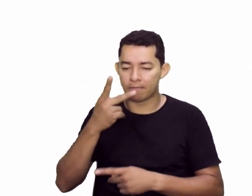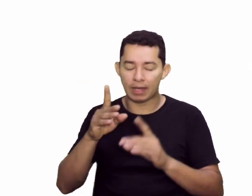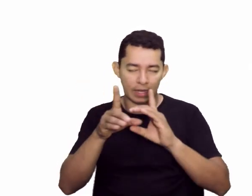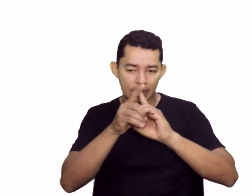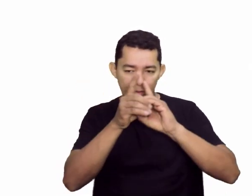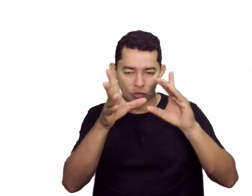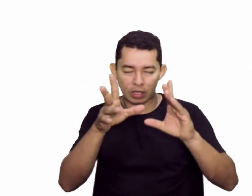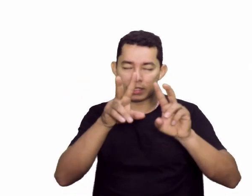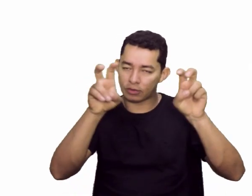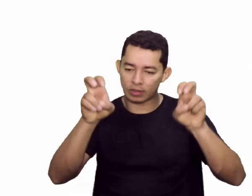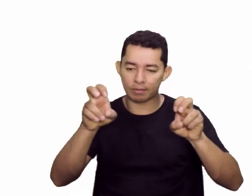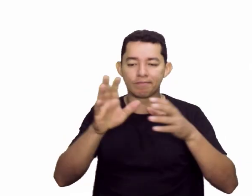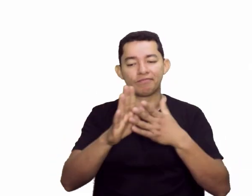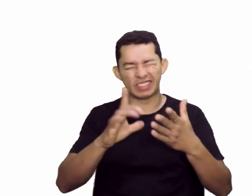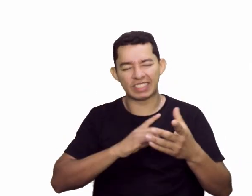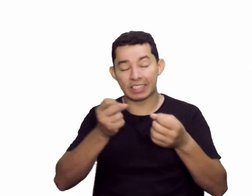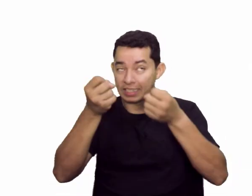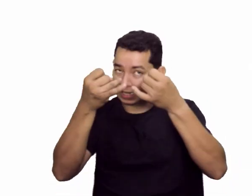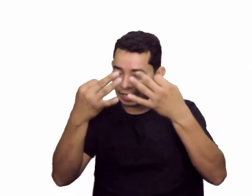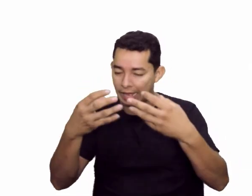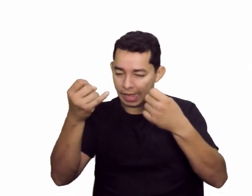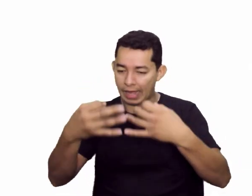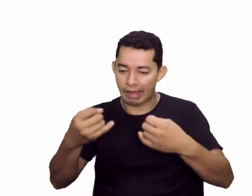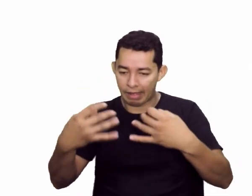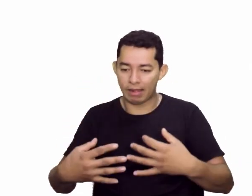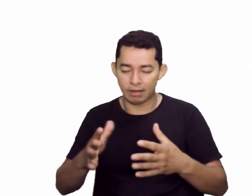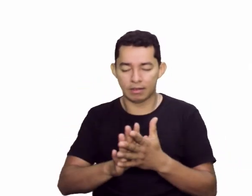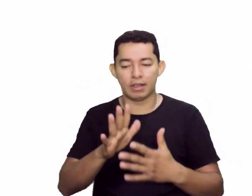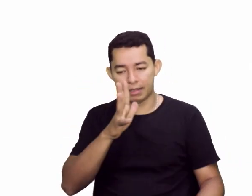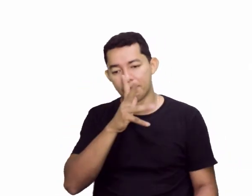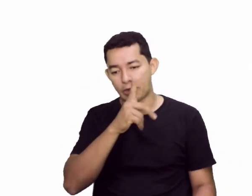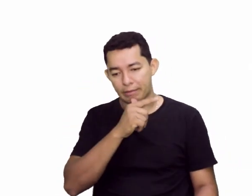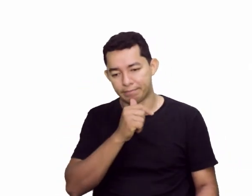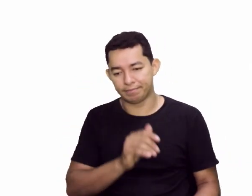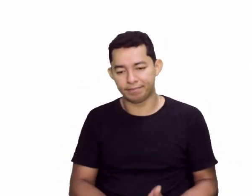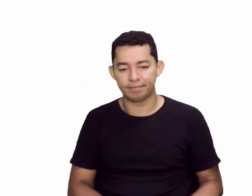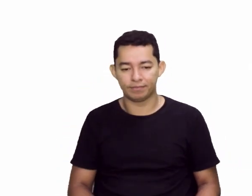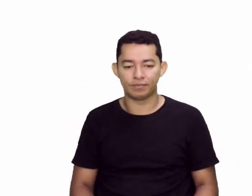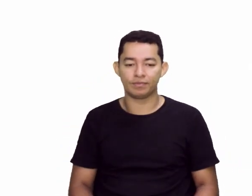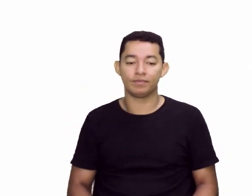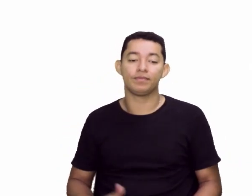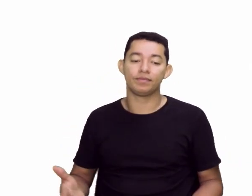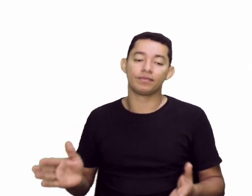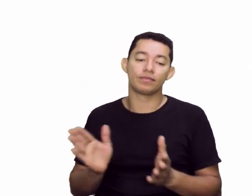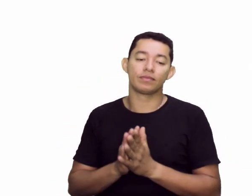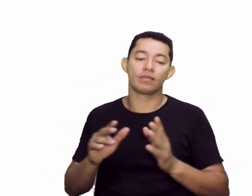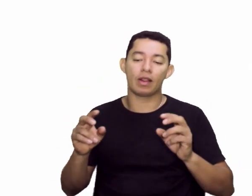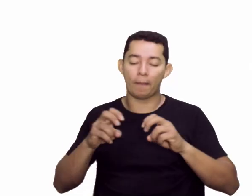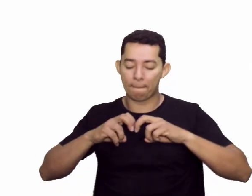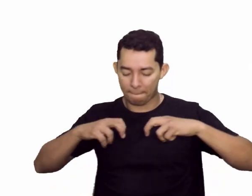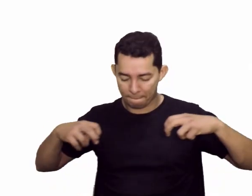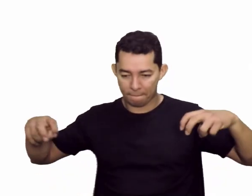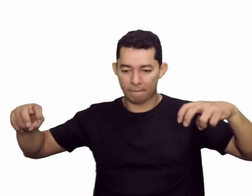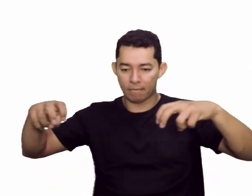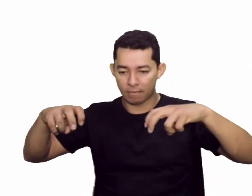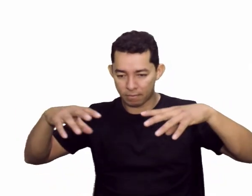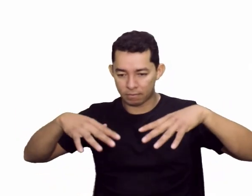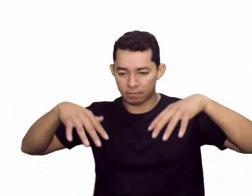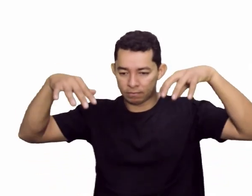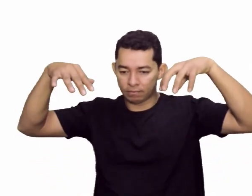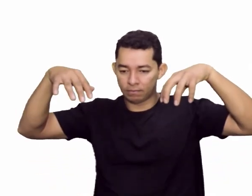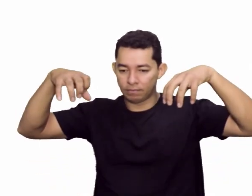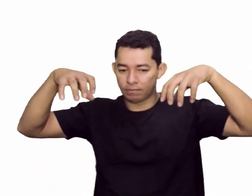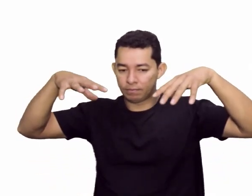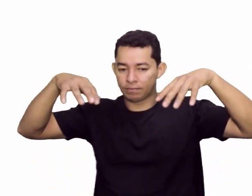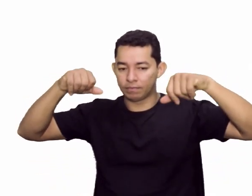aulas. Então, os anfiteatros ao ar livre, as máscaras e o coro, tudo isso faz parte. Eu já falei que